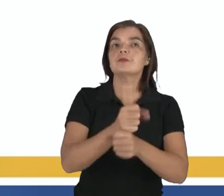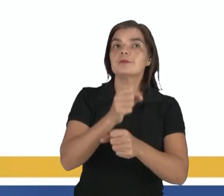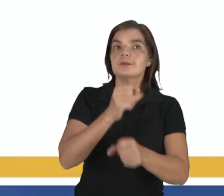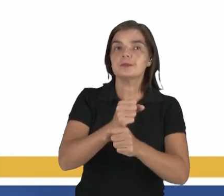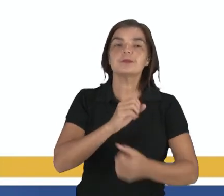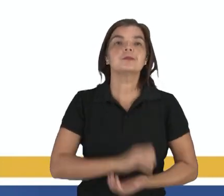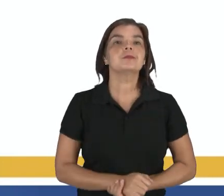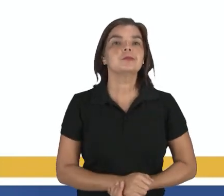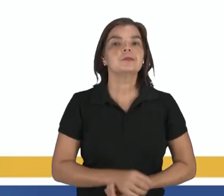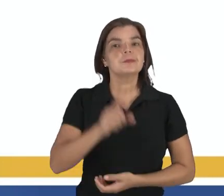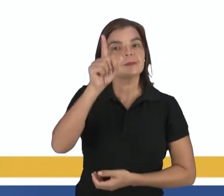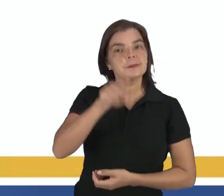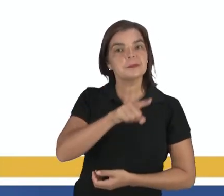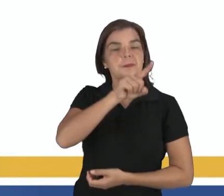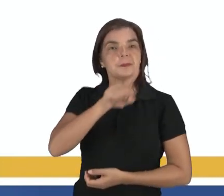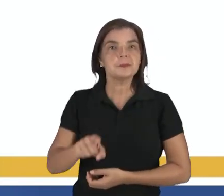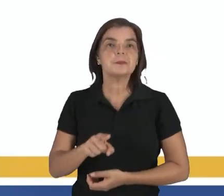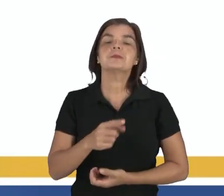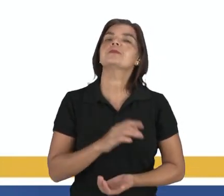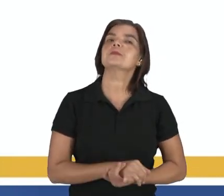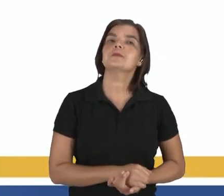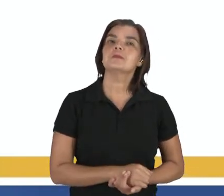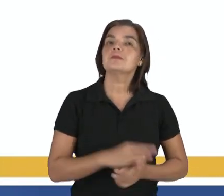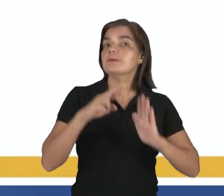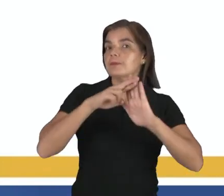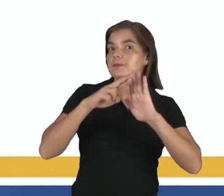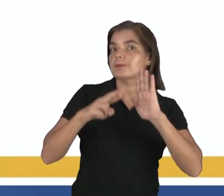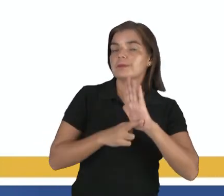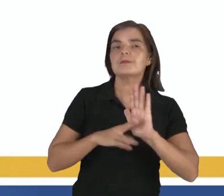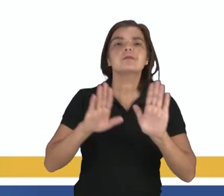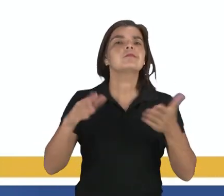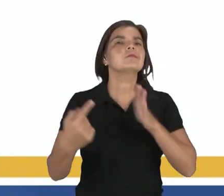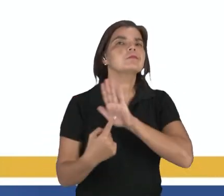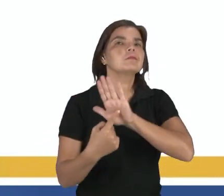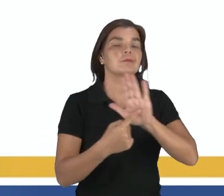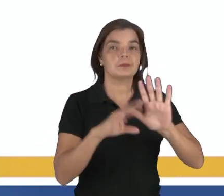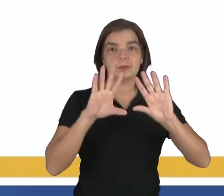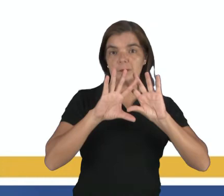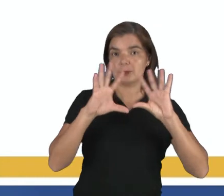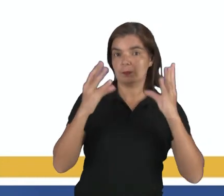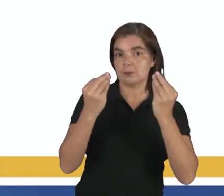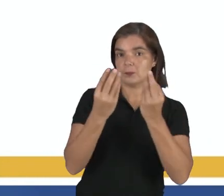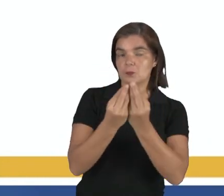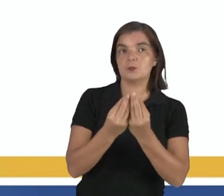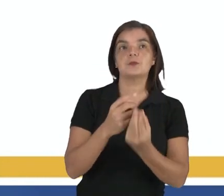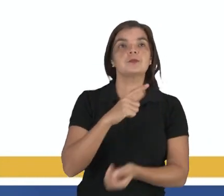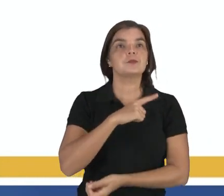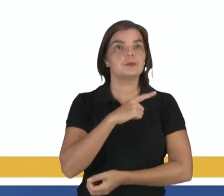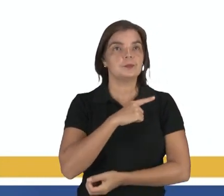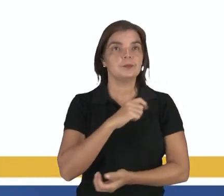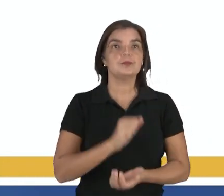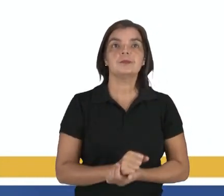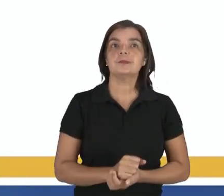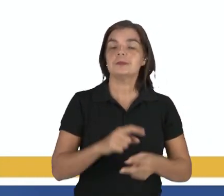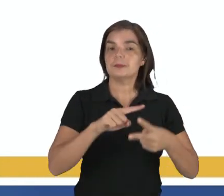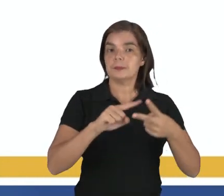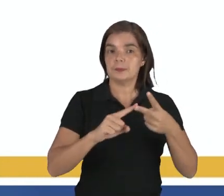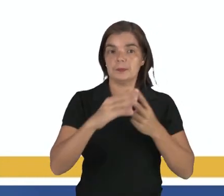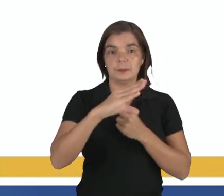vamos lá? Então, a regrinha de 3. A gente vai identificar quem são as substâncias que ele pede. Ó. Eles são essas